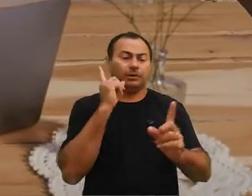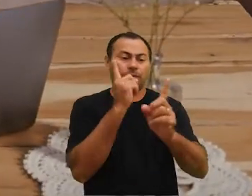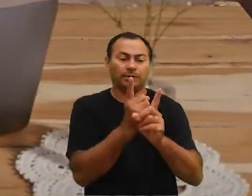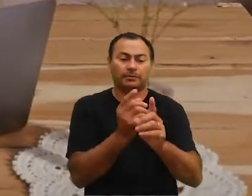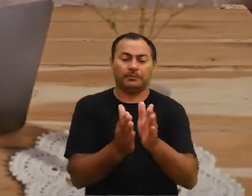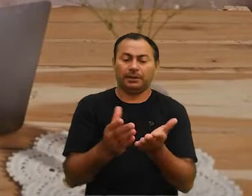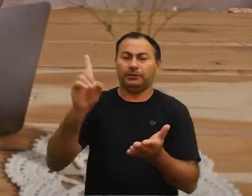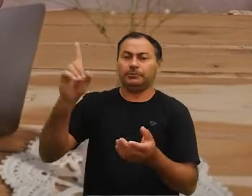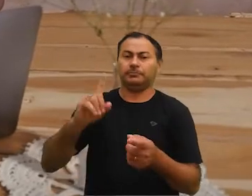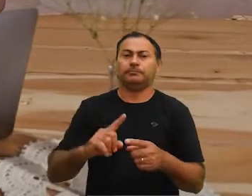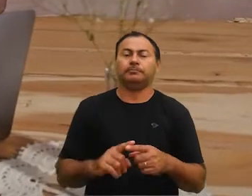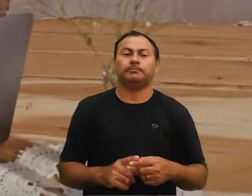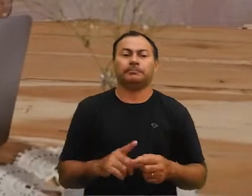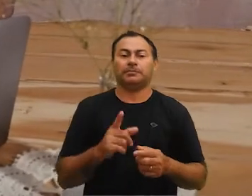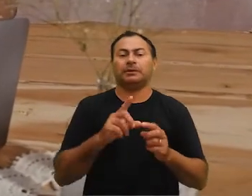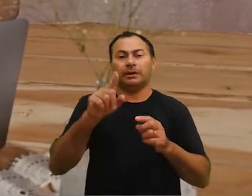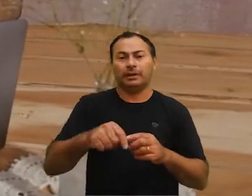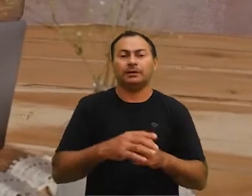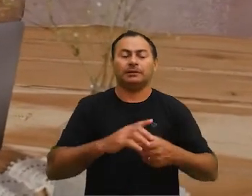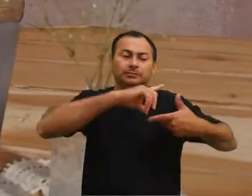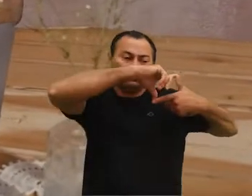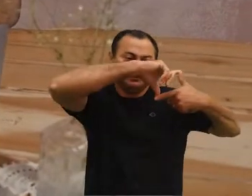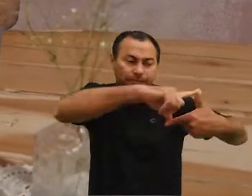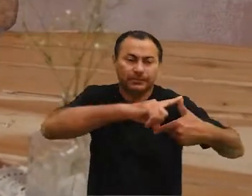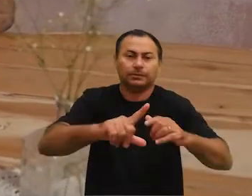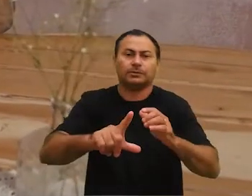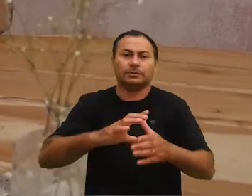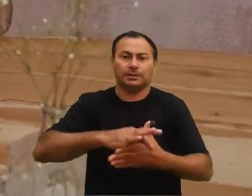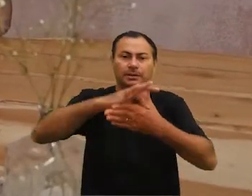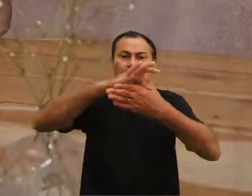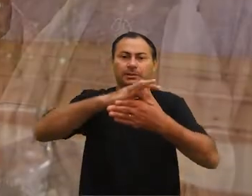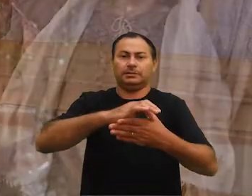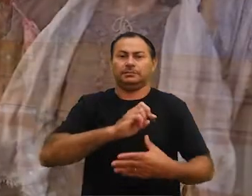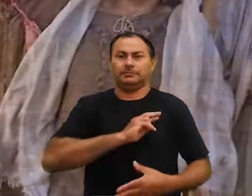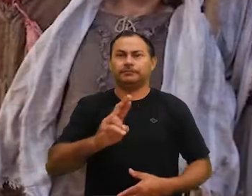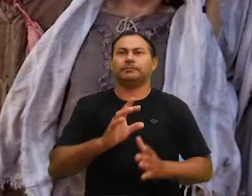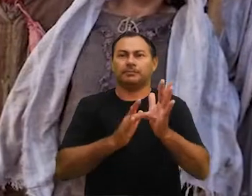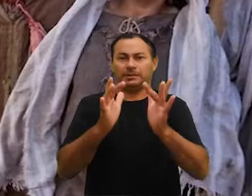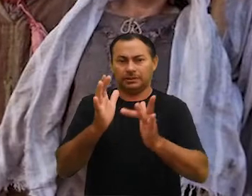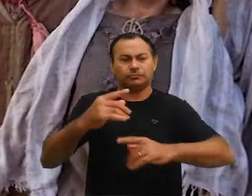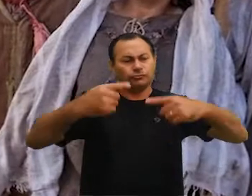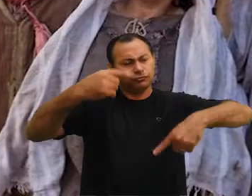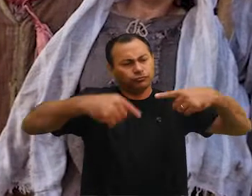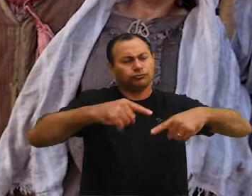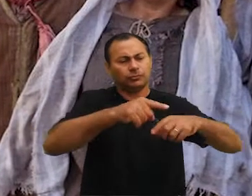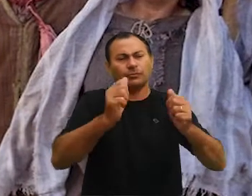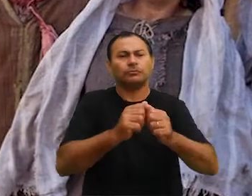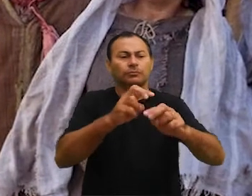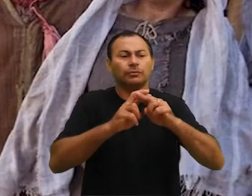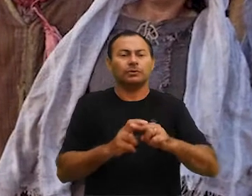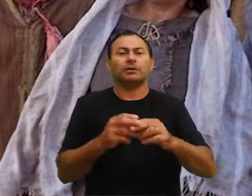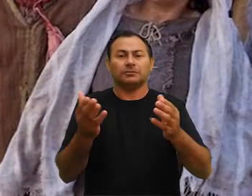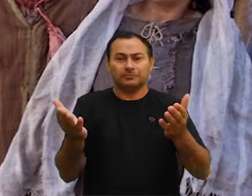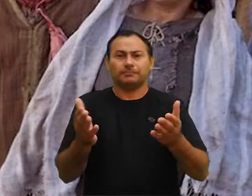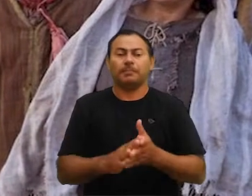são encontradas na palavra de Deus, que não passavam de tradição dos líderes religiosos. E Jesus discutia fortemente com eles por